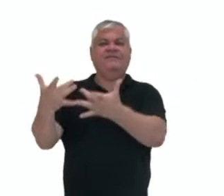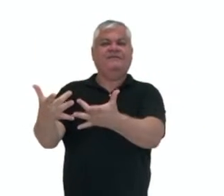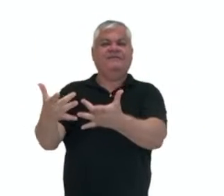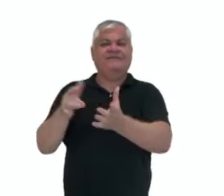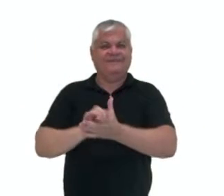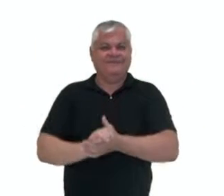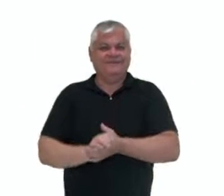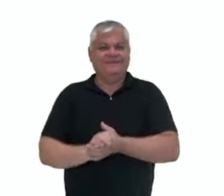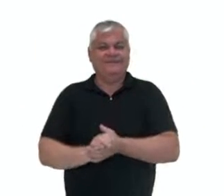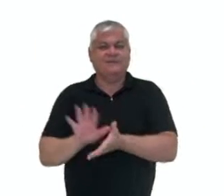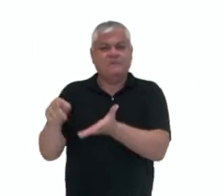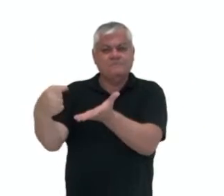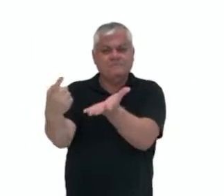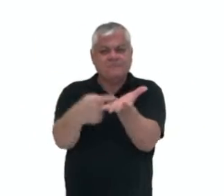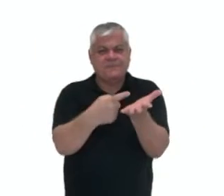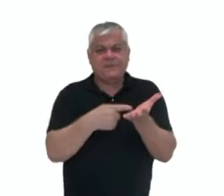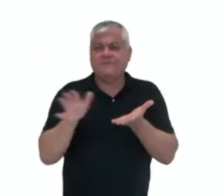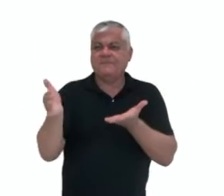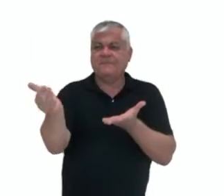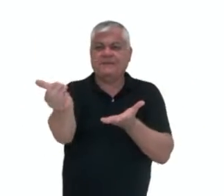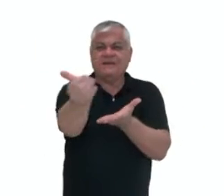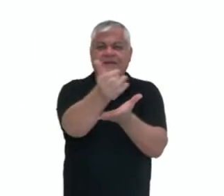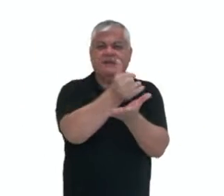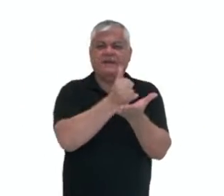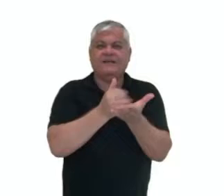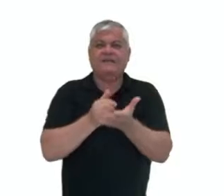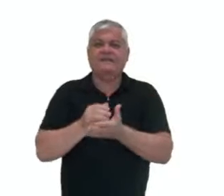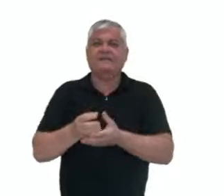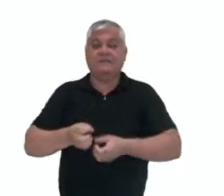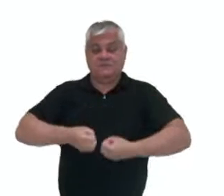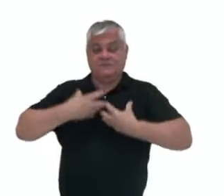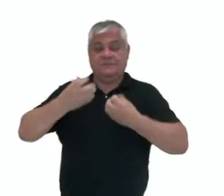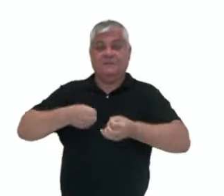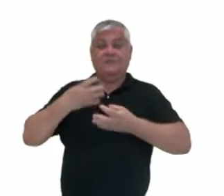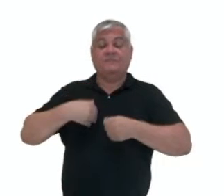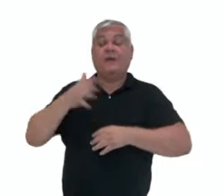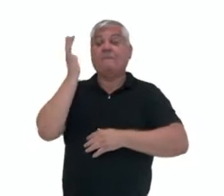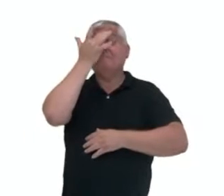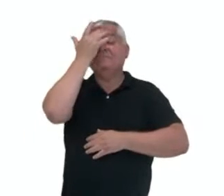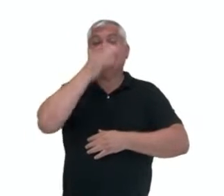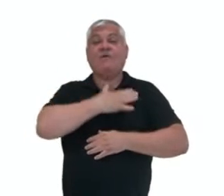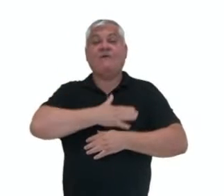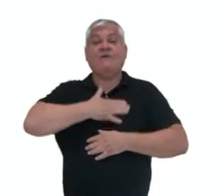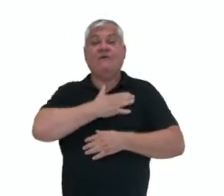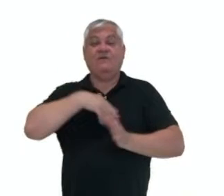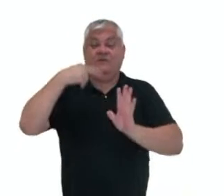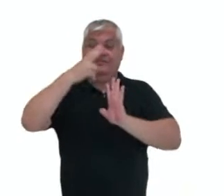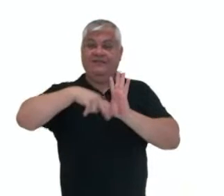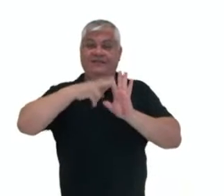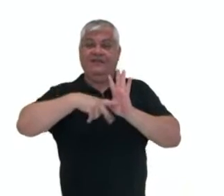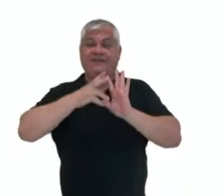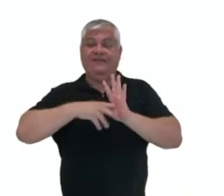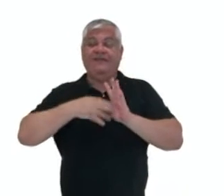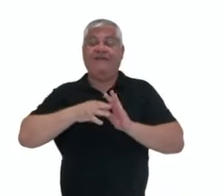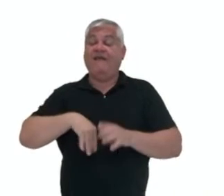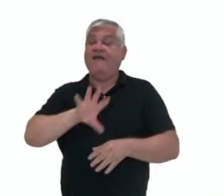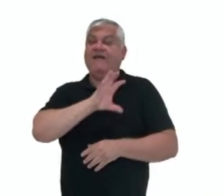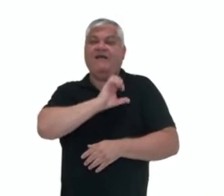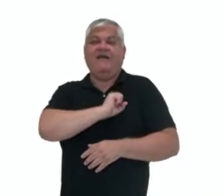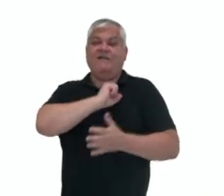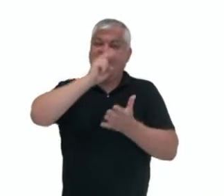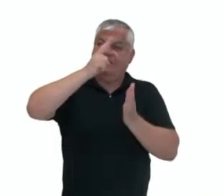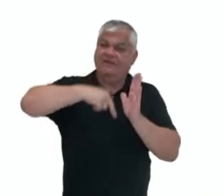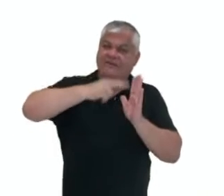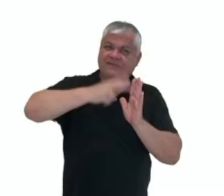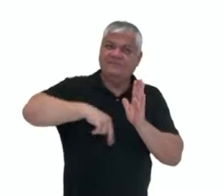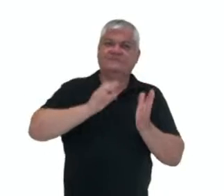para reunir declarações de leitores entusiasmados, dispostos a declarar seu amor por suas obras